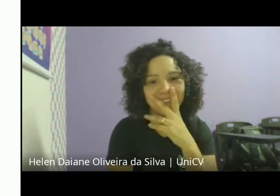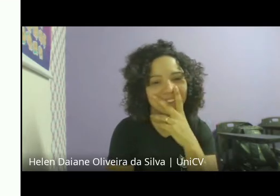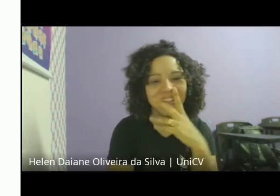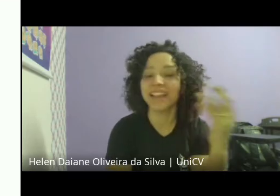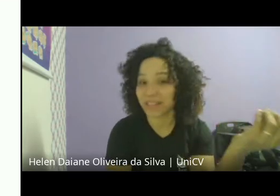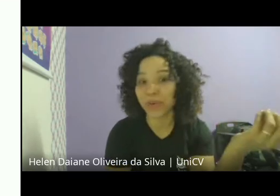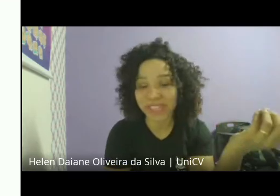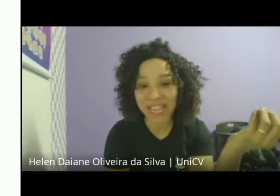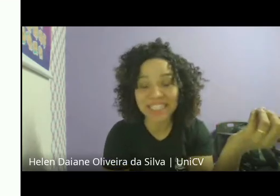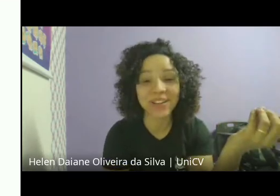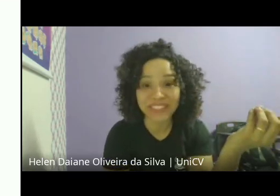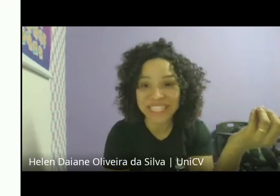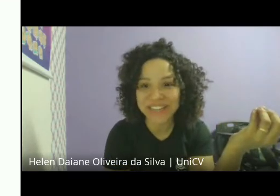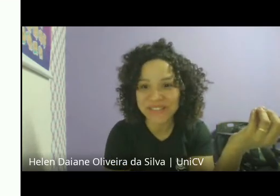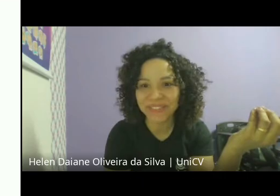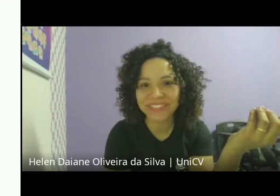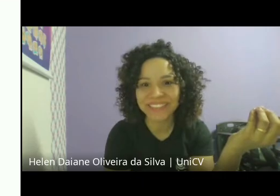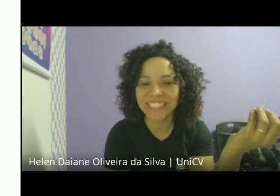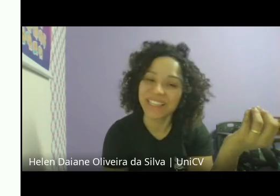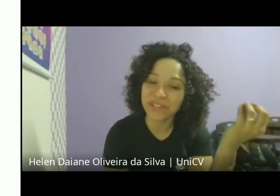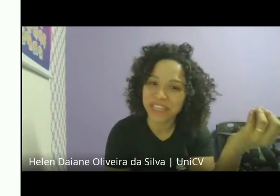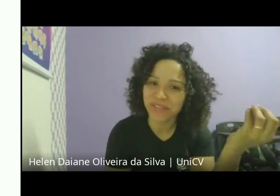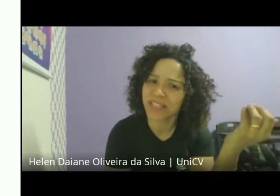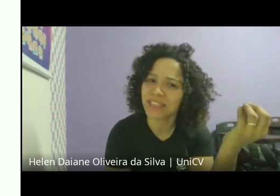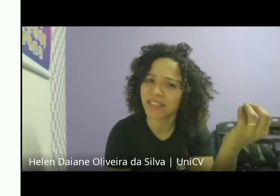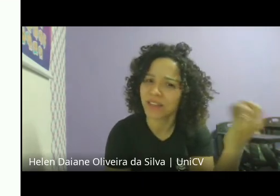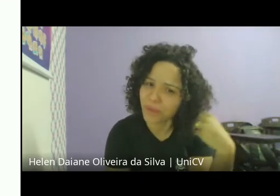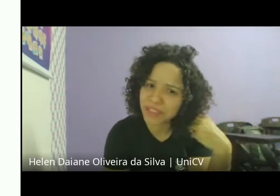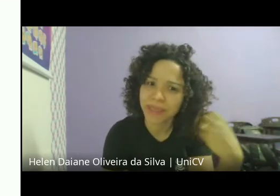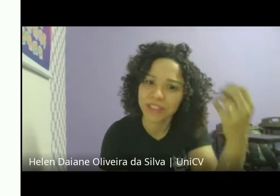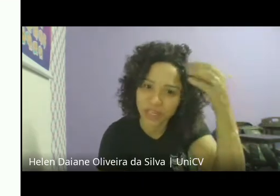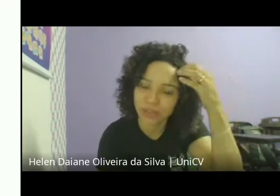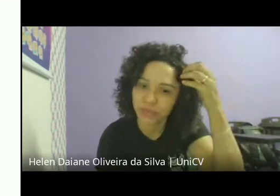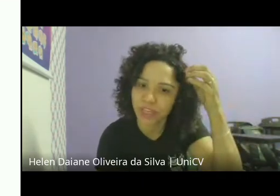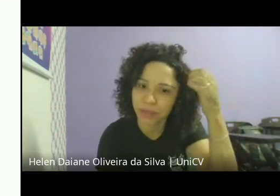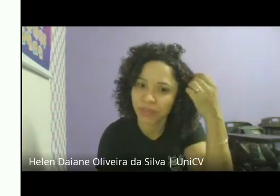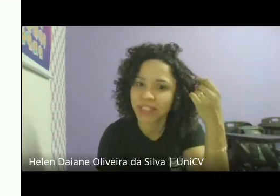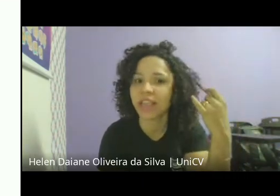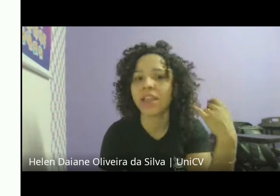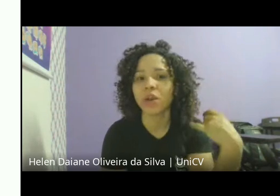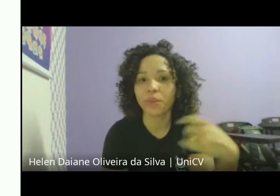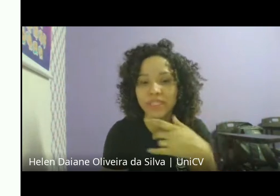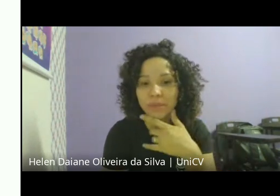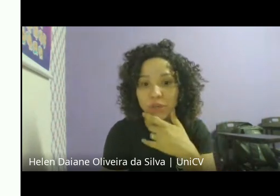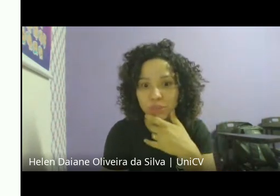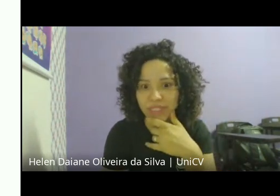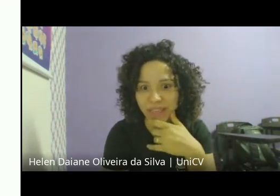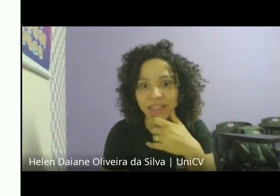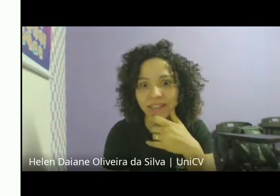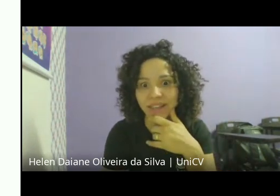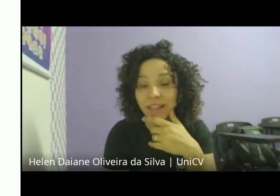baixinho. Isso acontece, já aconteceu. E você que vai falar assim, nossa, mas você já levou seu filho para fazer um exame